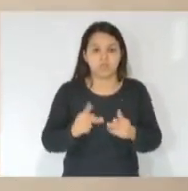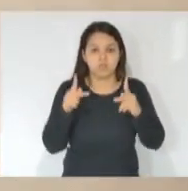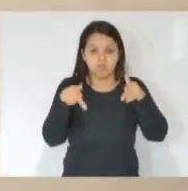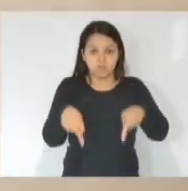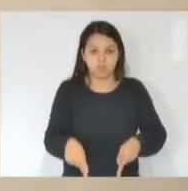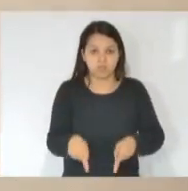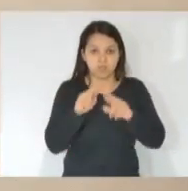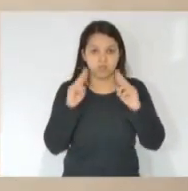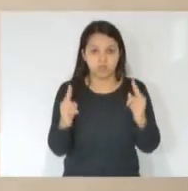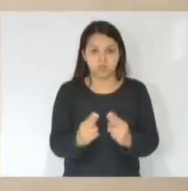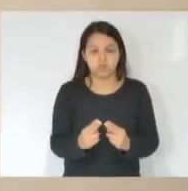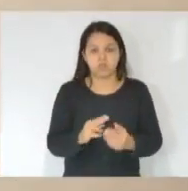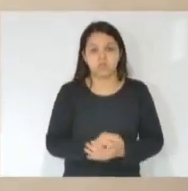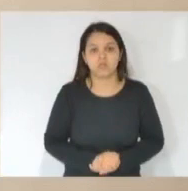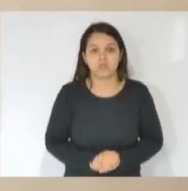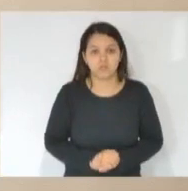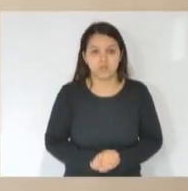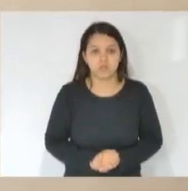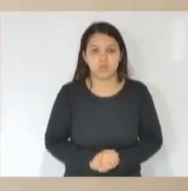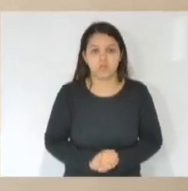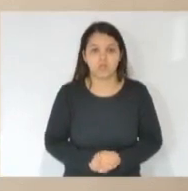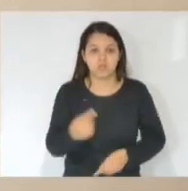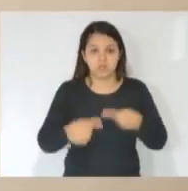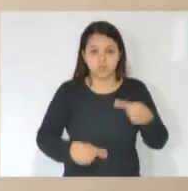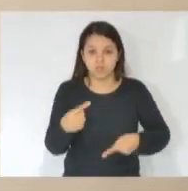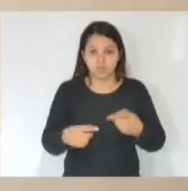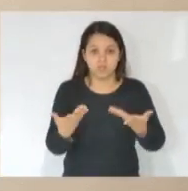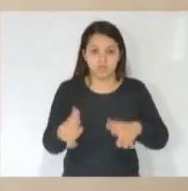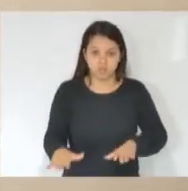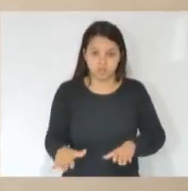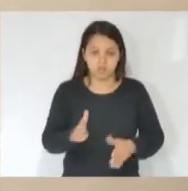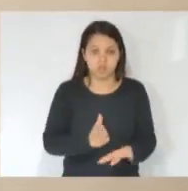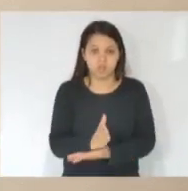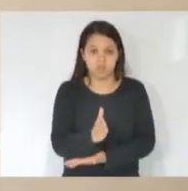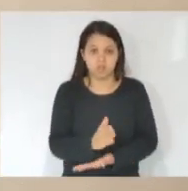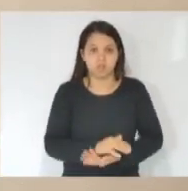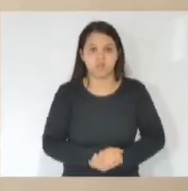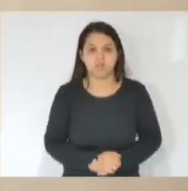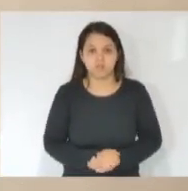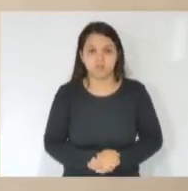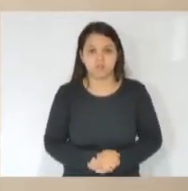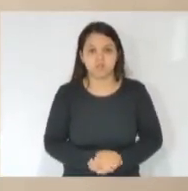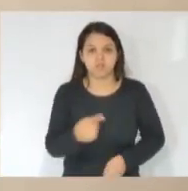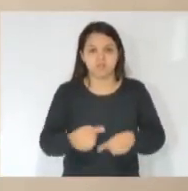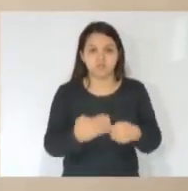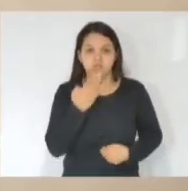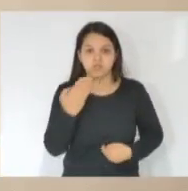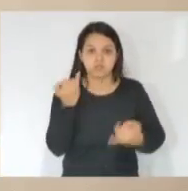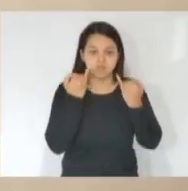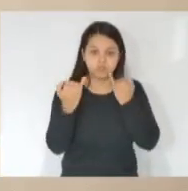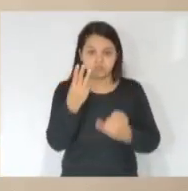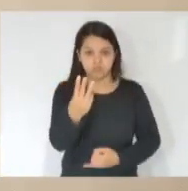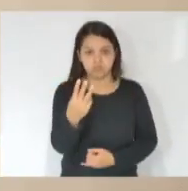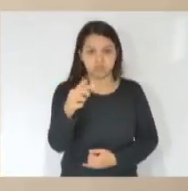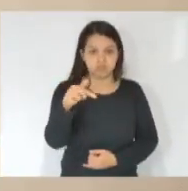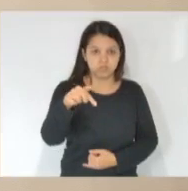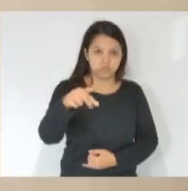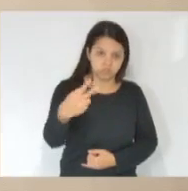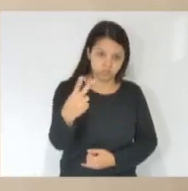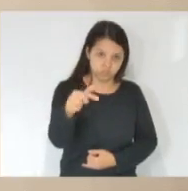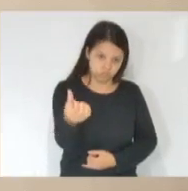discussão, não havendo o que queira discutir, em votação, aprovado. Pedido de informação 326, deputada Ana